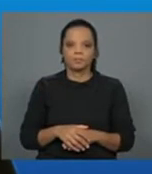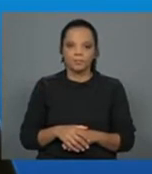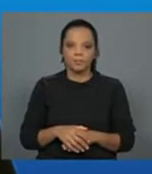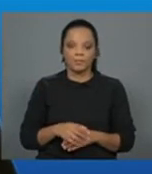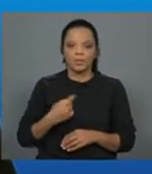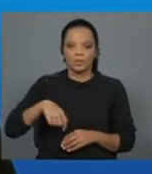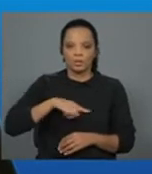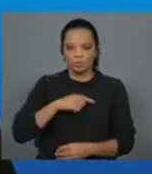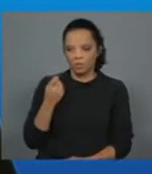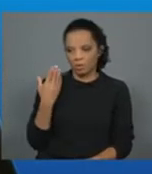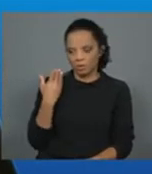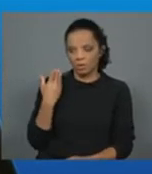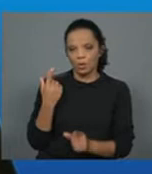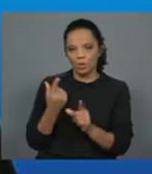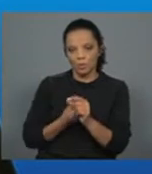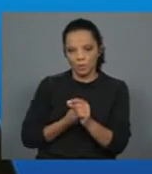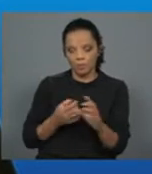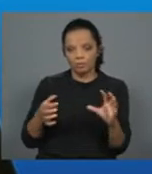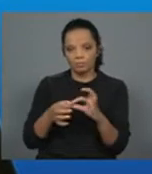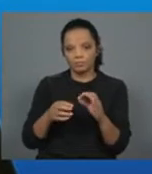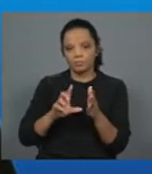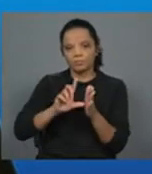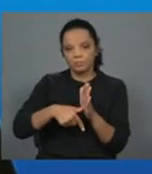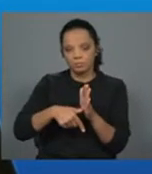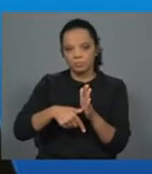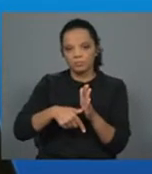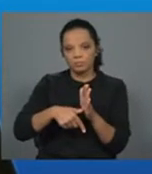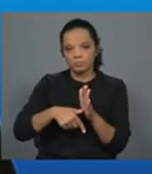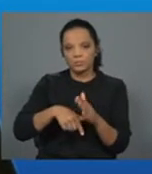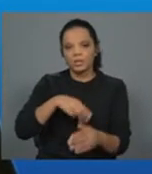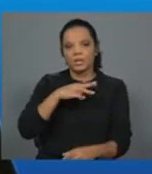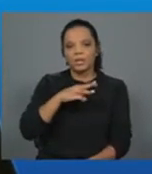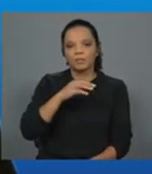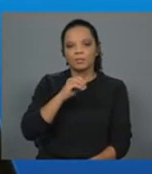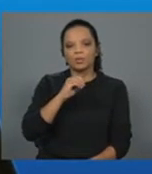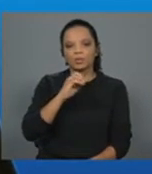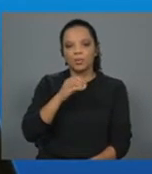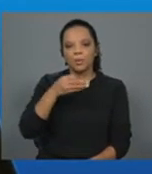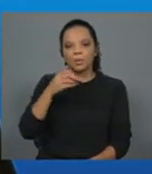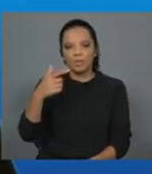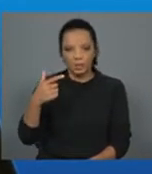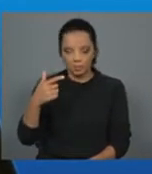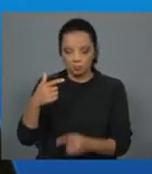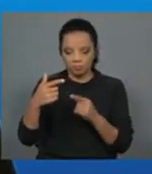compramos recentemente no âmbito de um projeto que é EPSO-MSOPT,